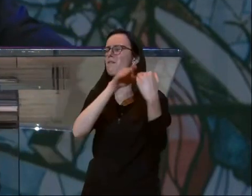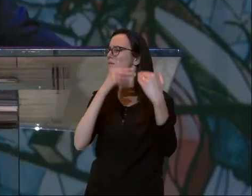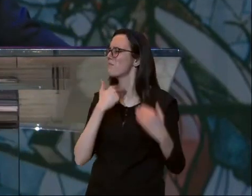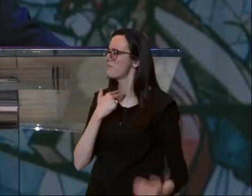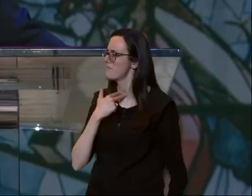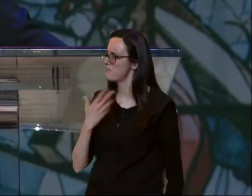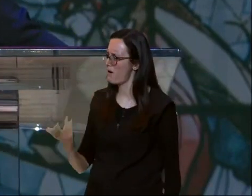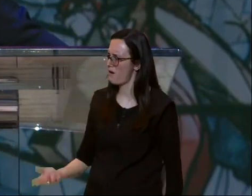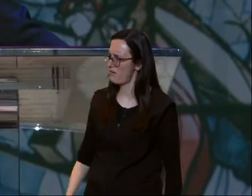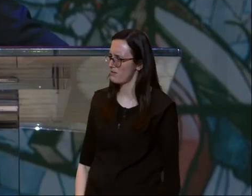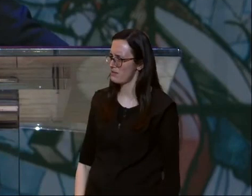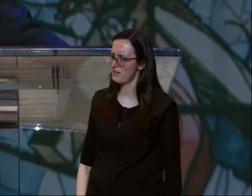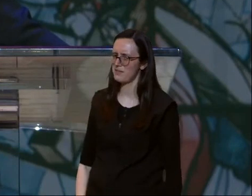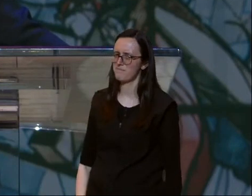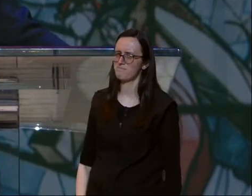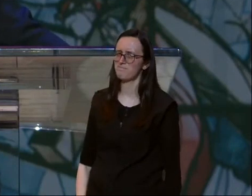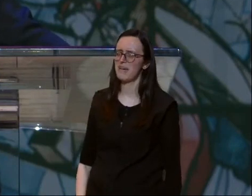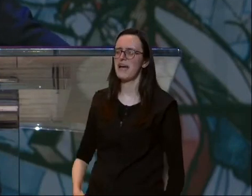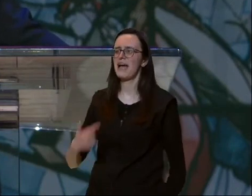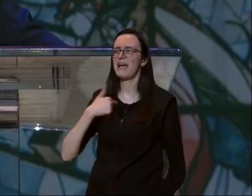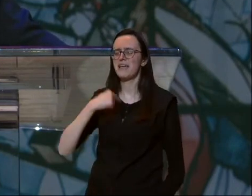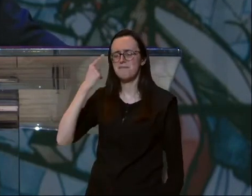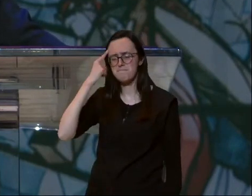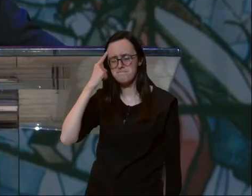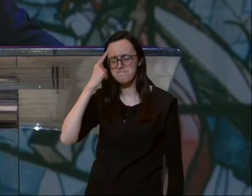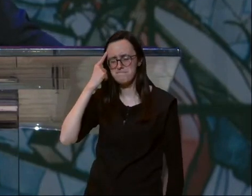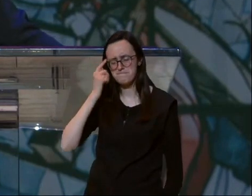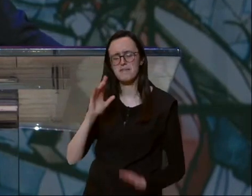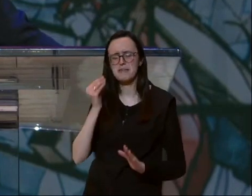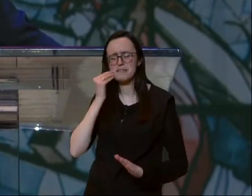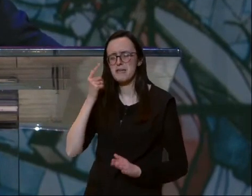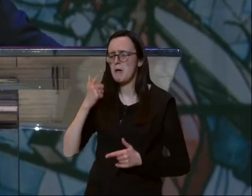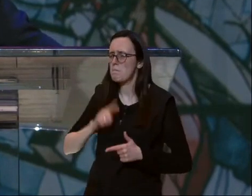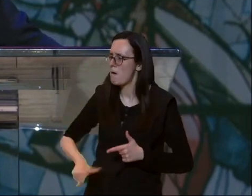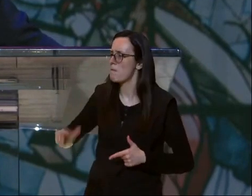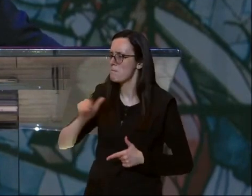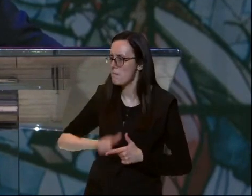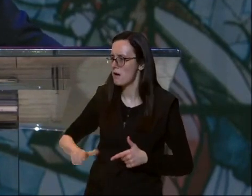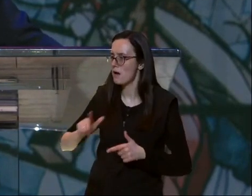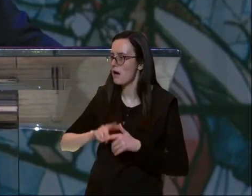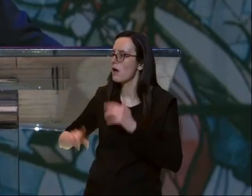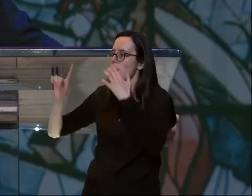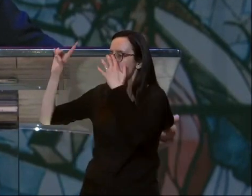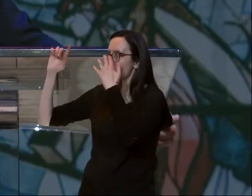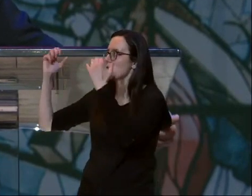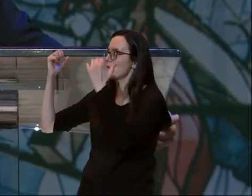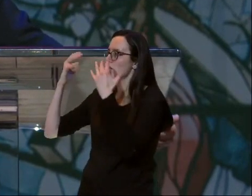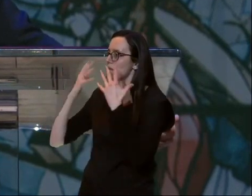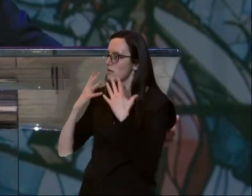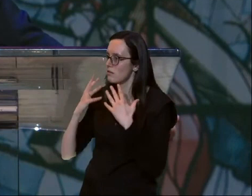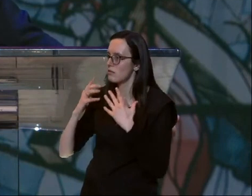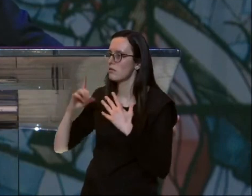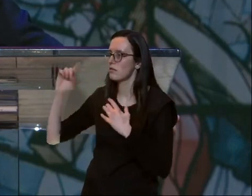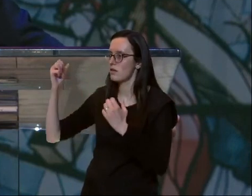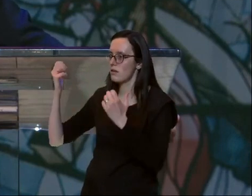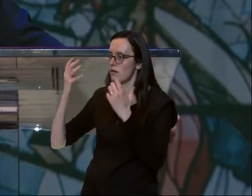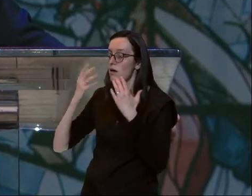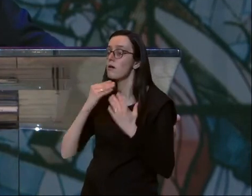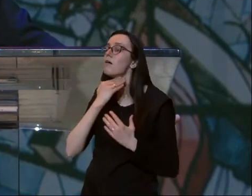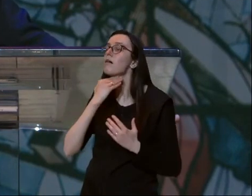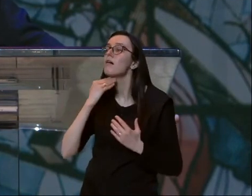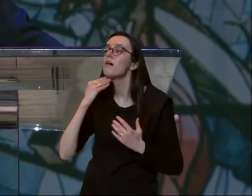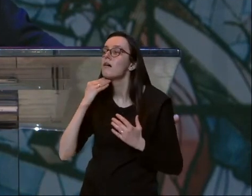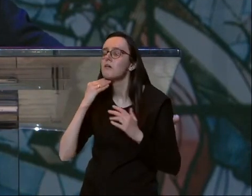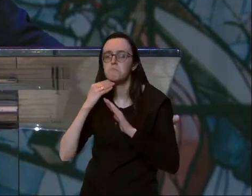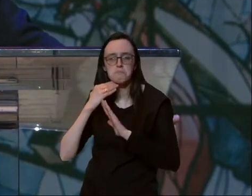E dali para frente eu comecei a confiar nesta semana, e Deus abriu portas,